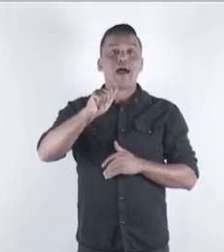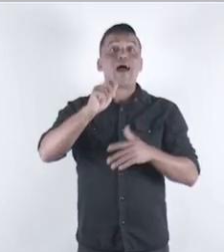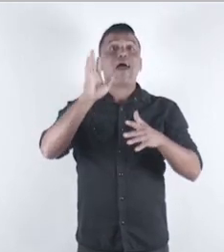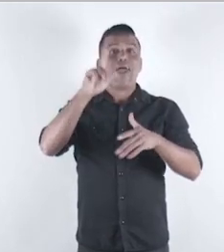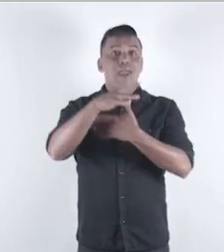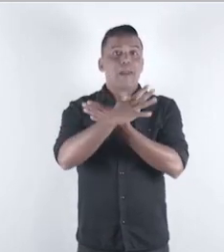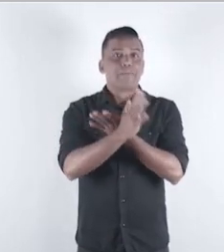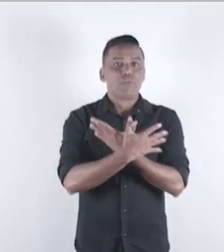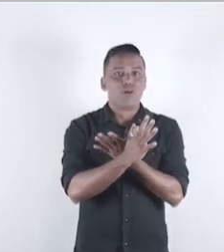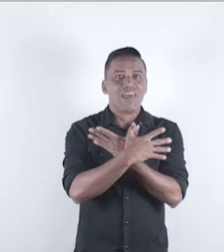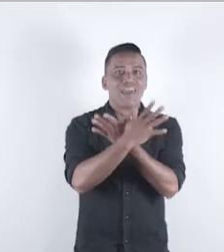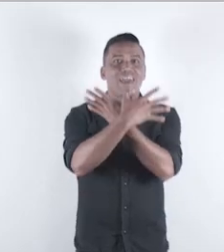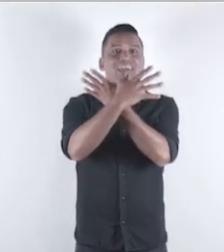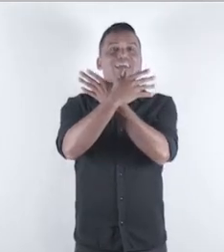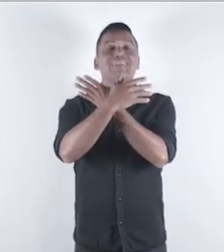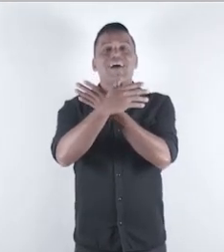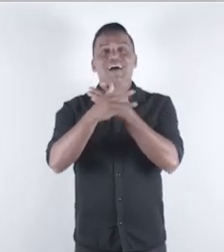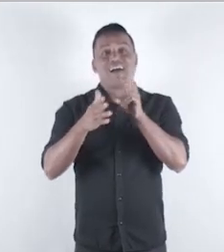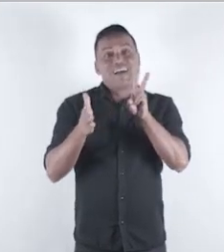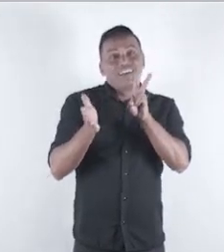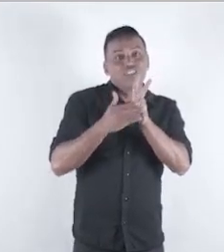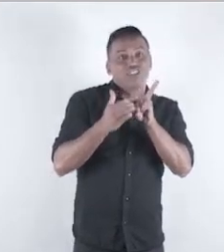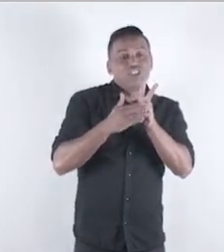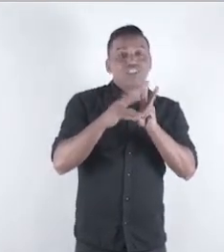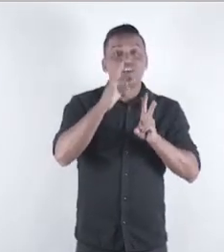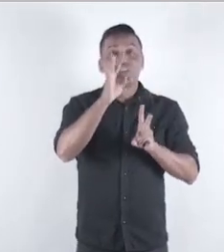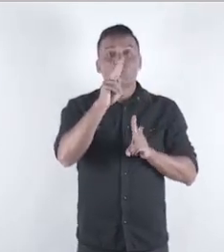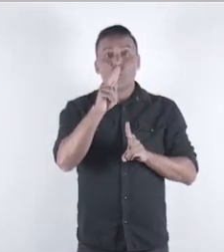língua indígena tupi.